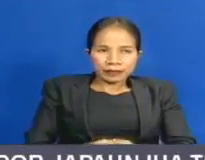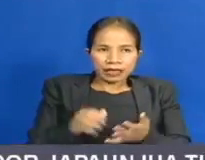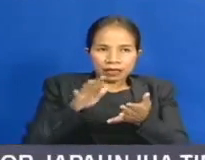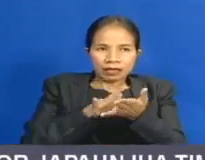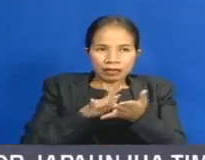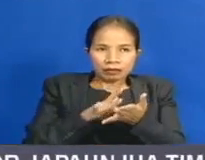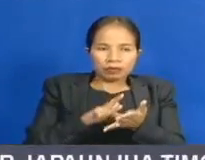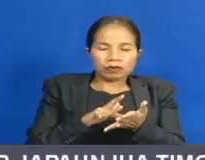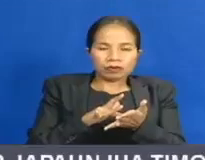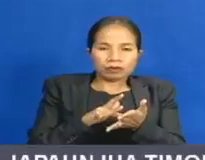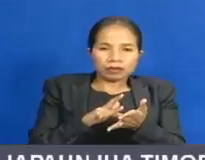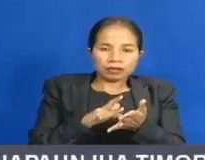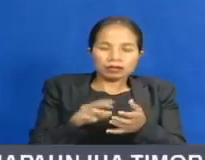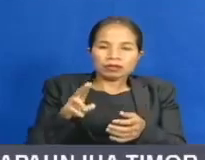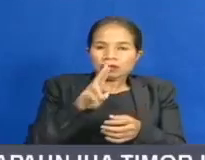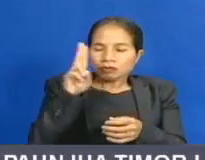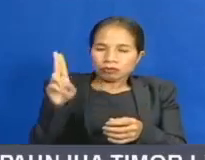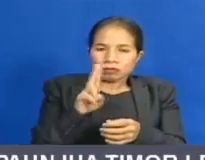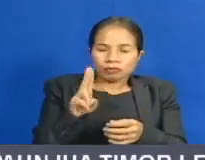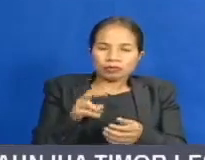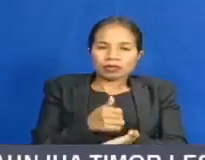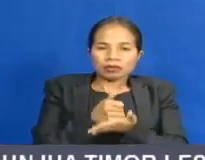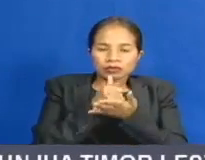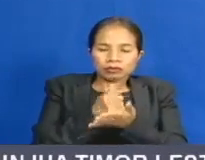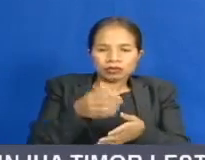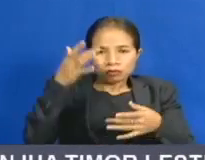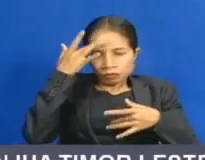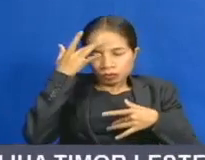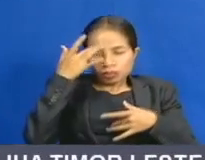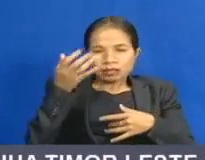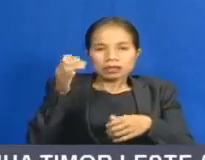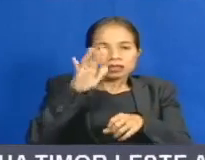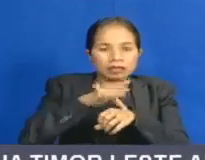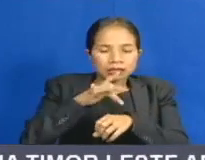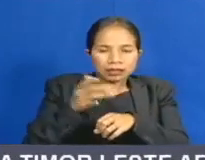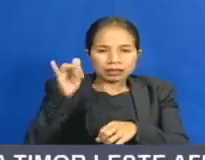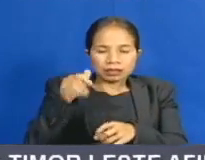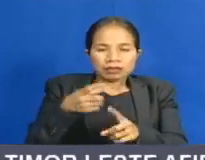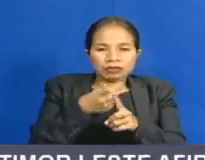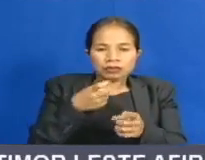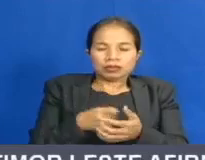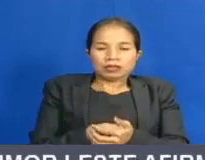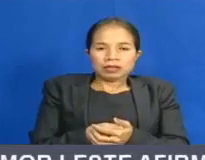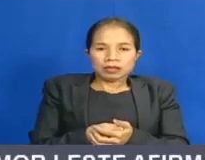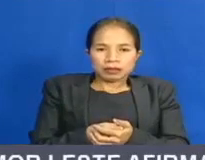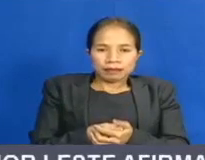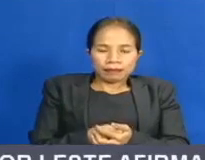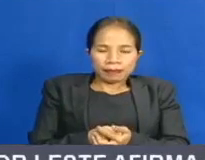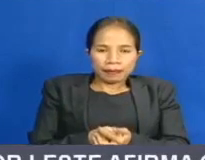Antibiótico maktipo ay moruk nebe uzu atu trata ka kura moras infeksão sira nebe causa husi mikrobio u